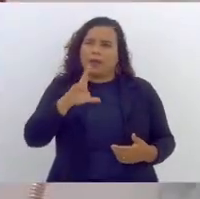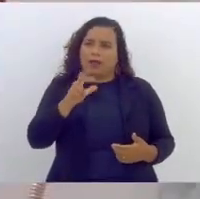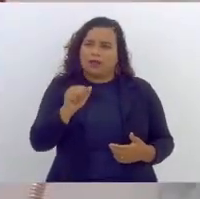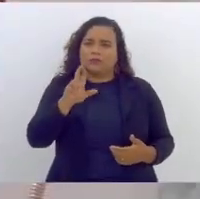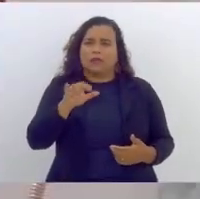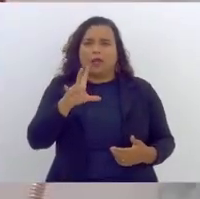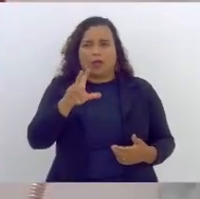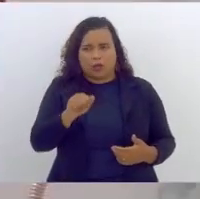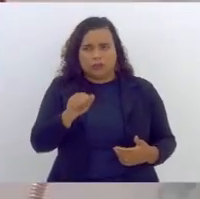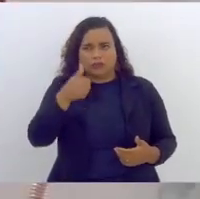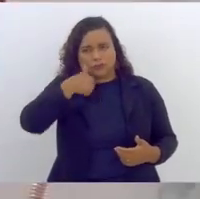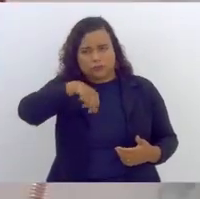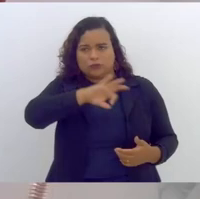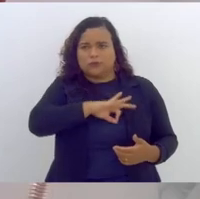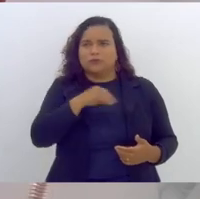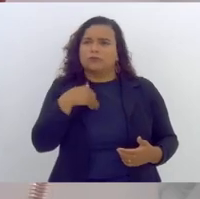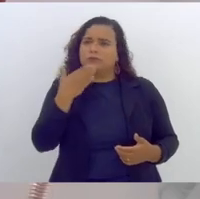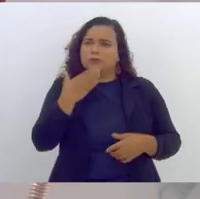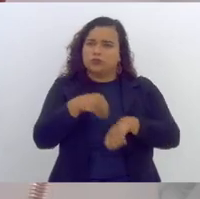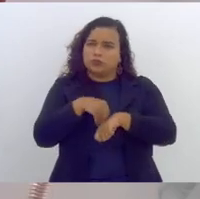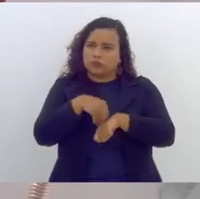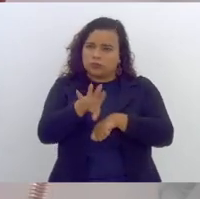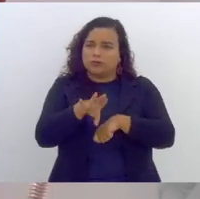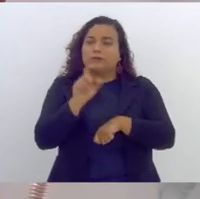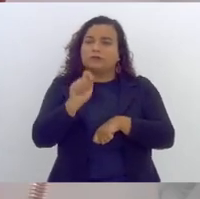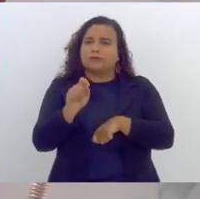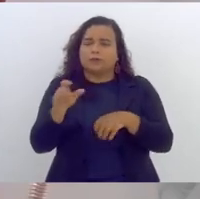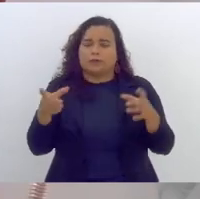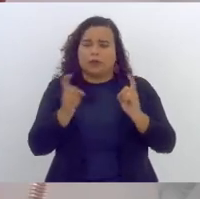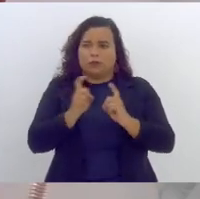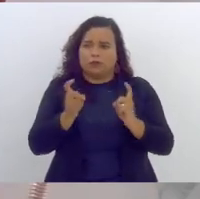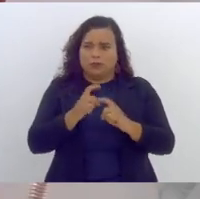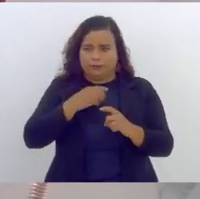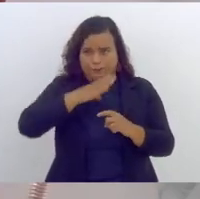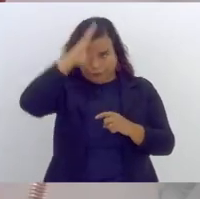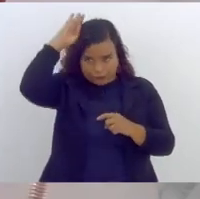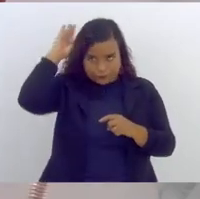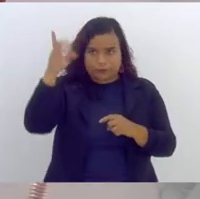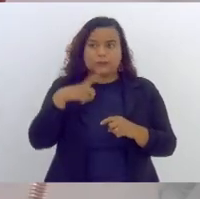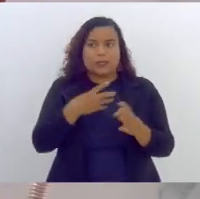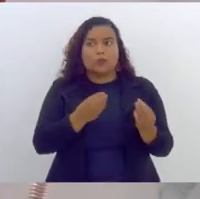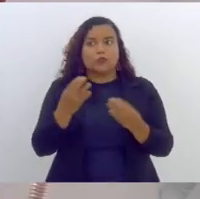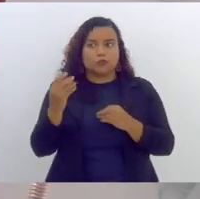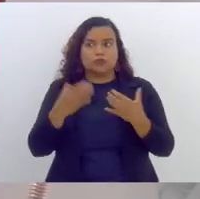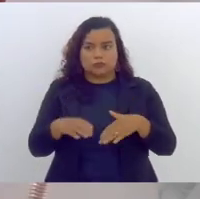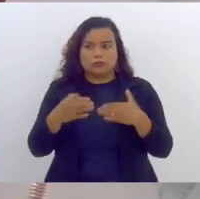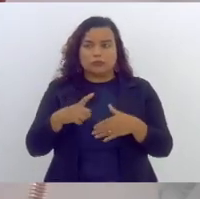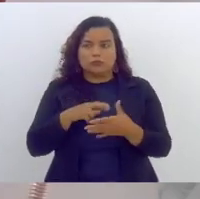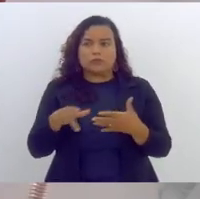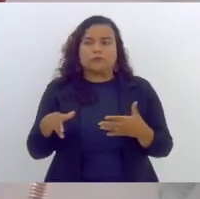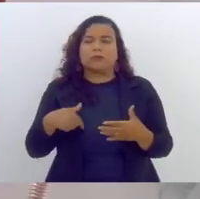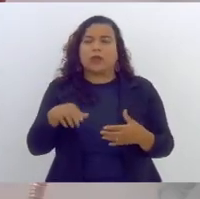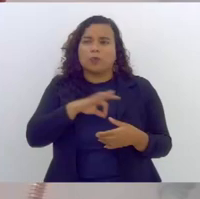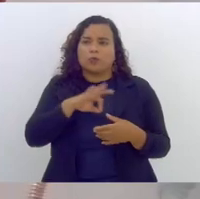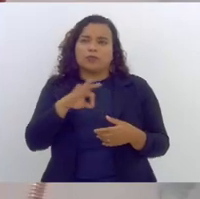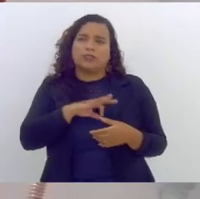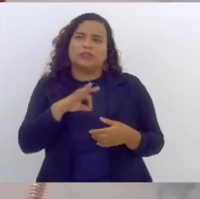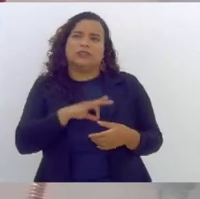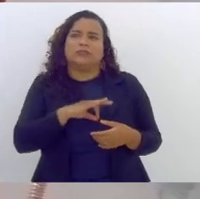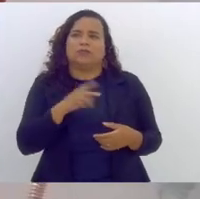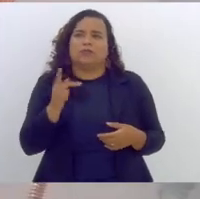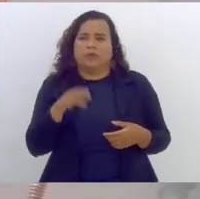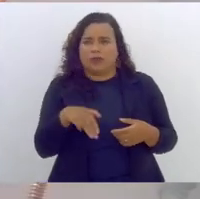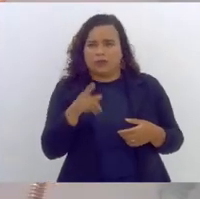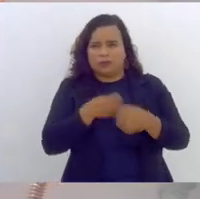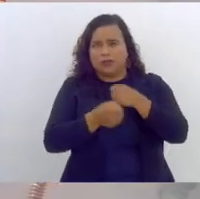que é a seguinte na reunião do Corpo de Bombeiros que também são muitos concursos fracionados a polícia militar é um concurso de 2014